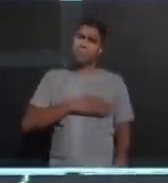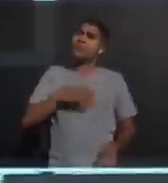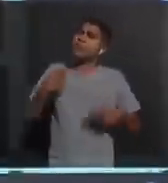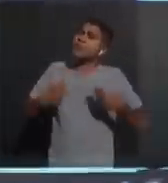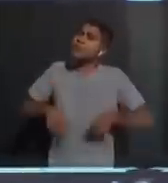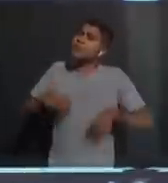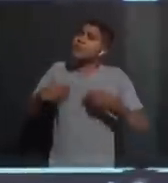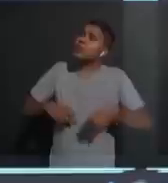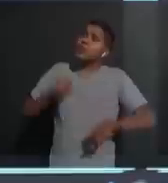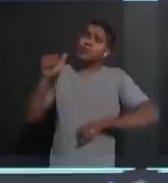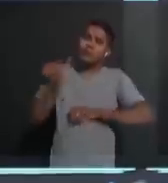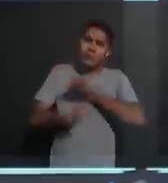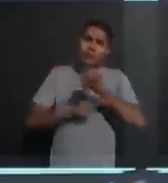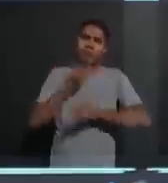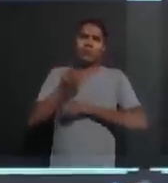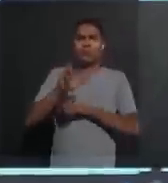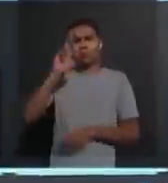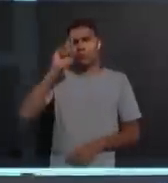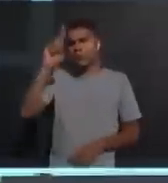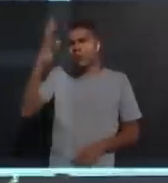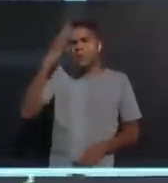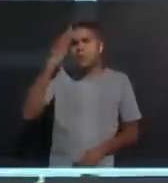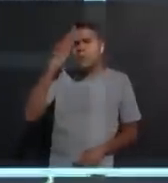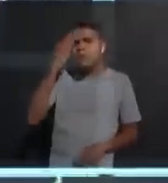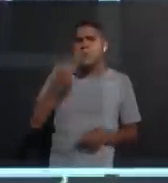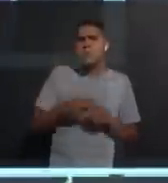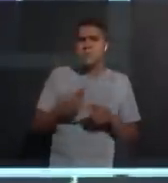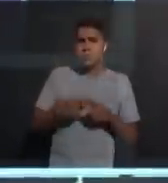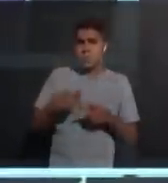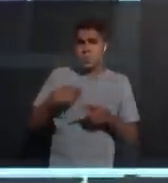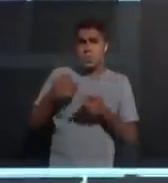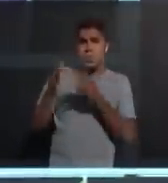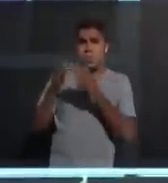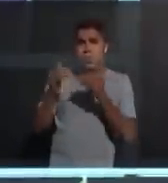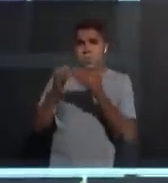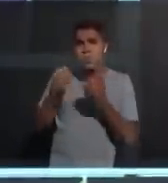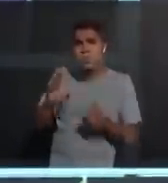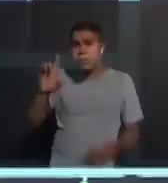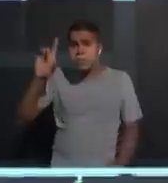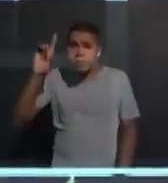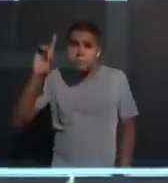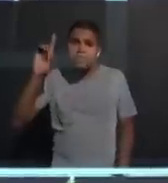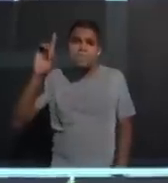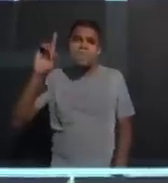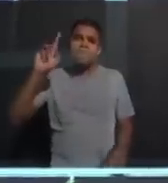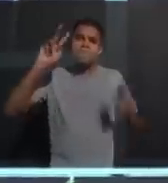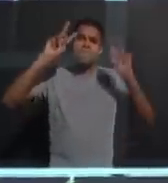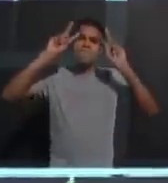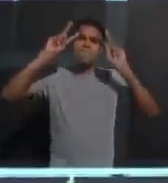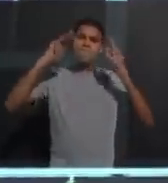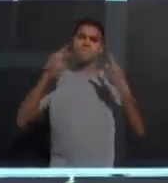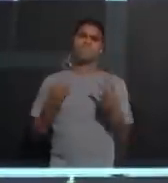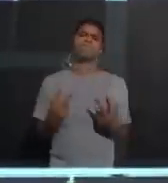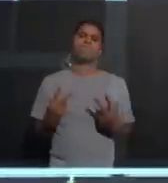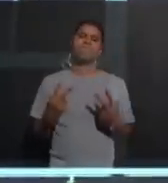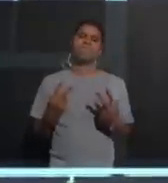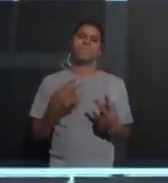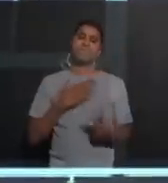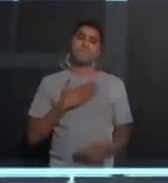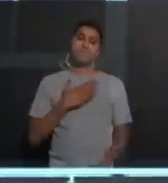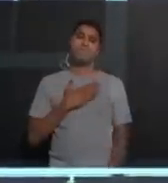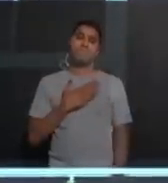preciso ser transformada pelo senhor só porque eset que eu peço pra deus porque eu reconheço que há em